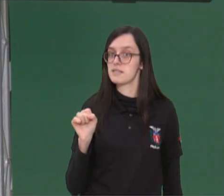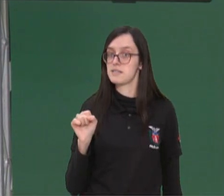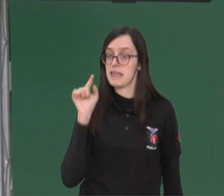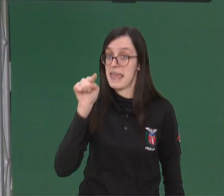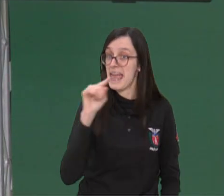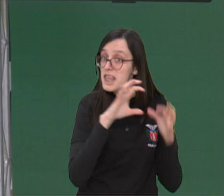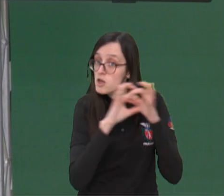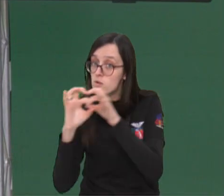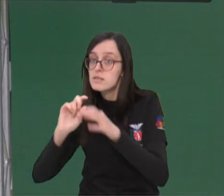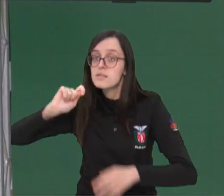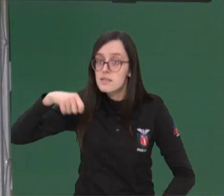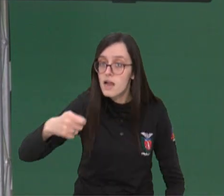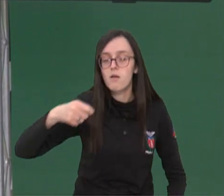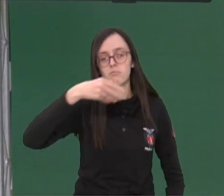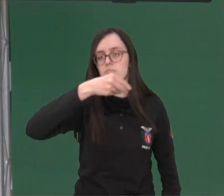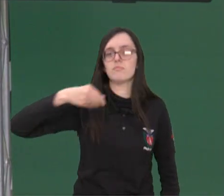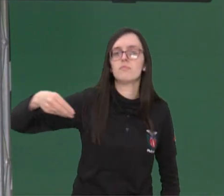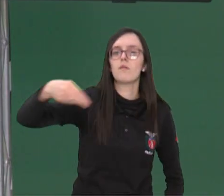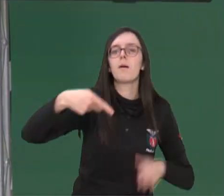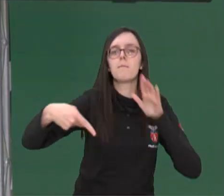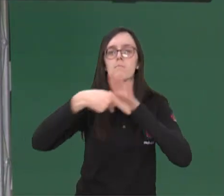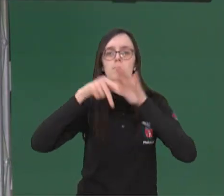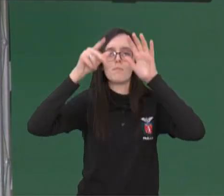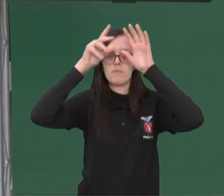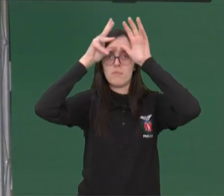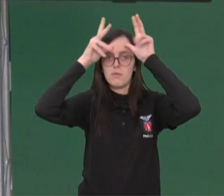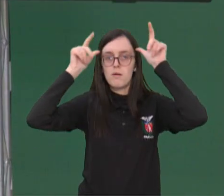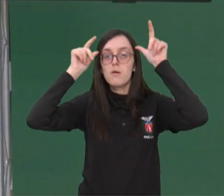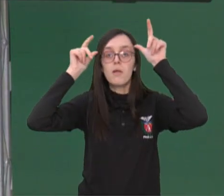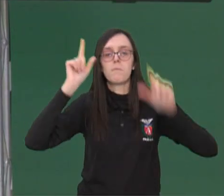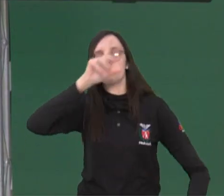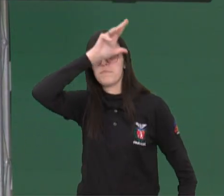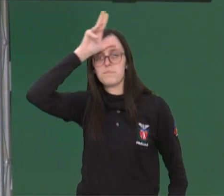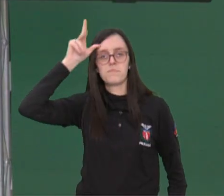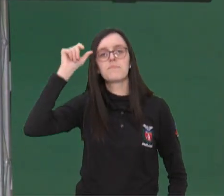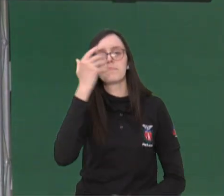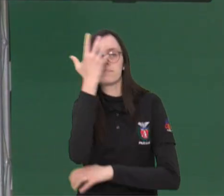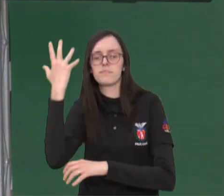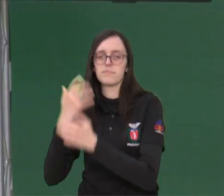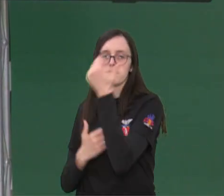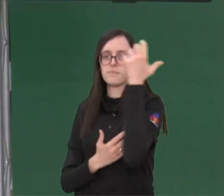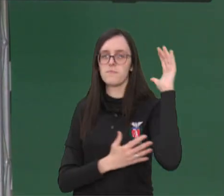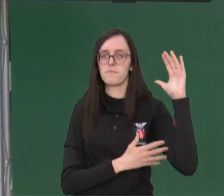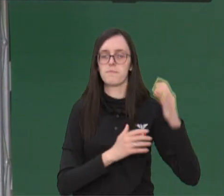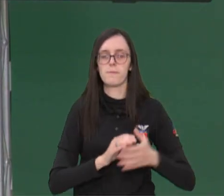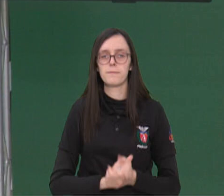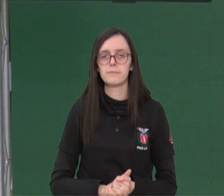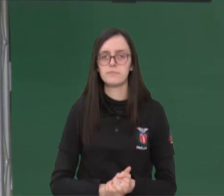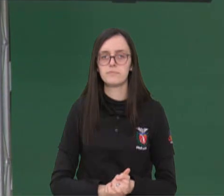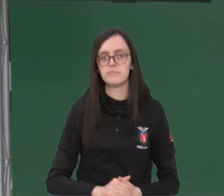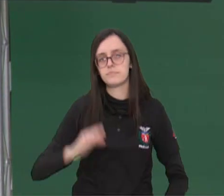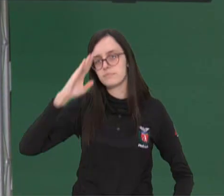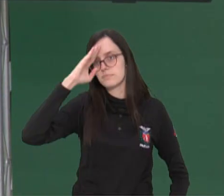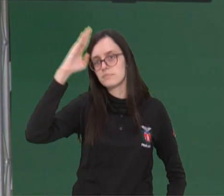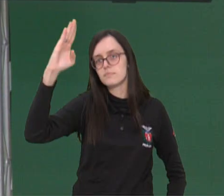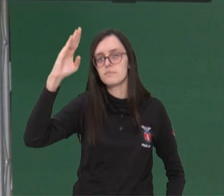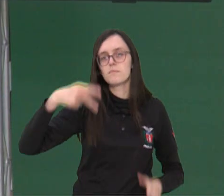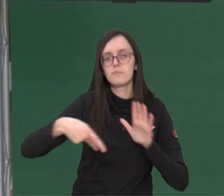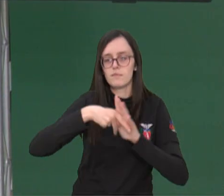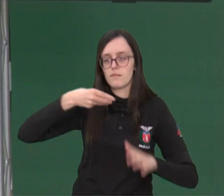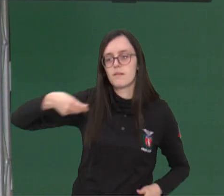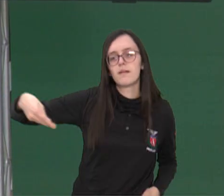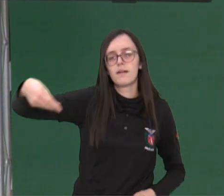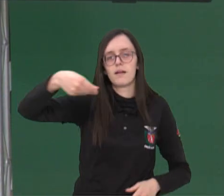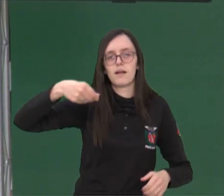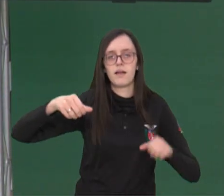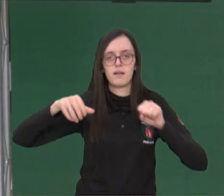sertão, produtos da região amazônica, drogas do sertão. As principais drogas do